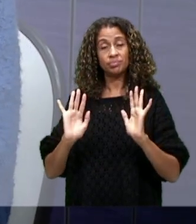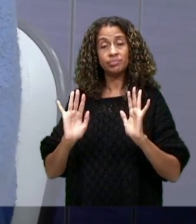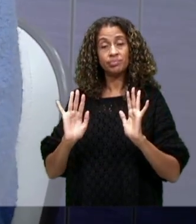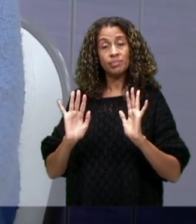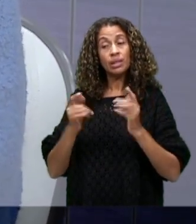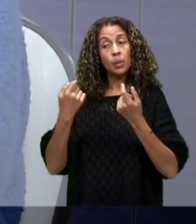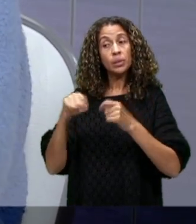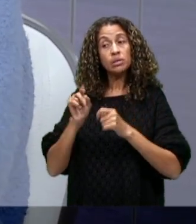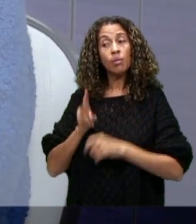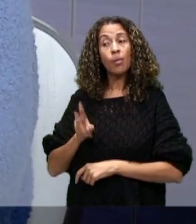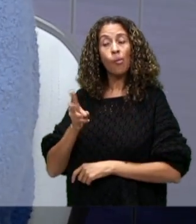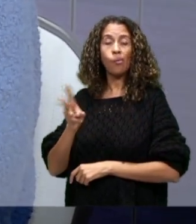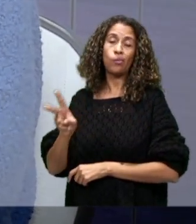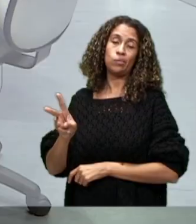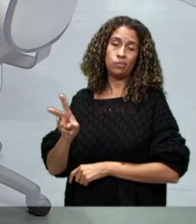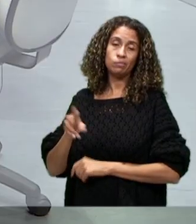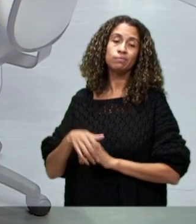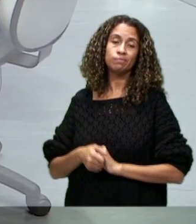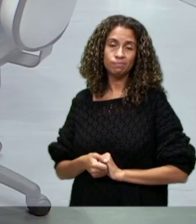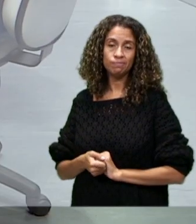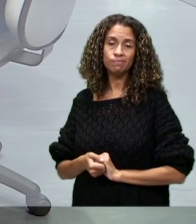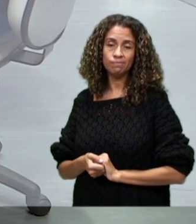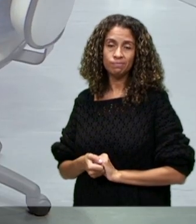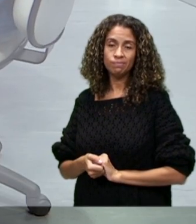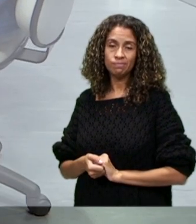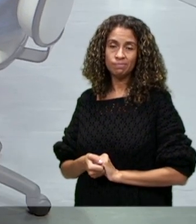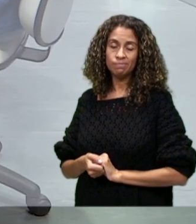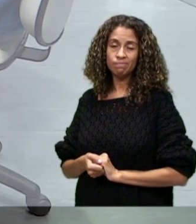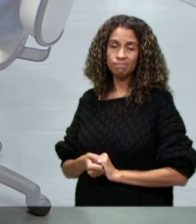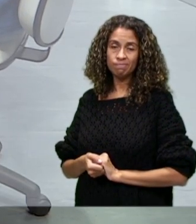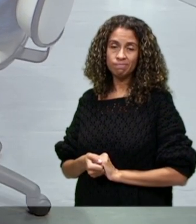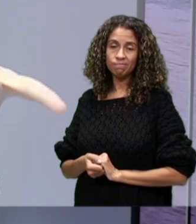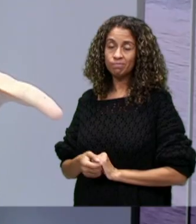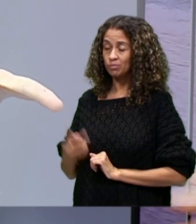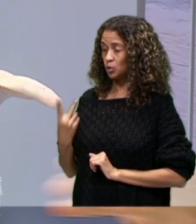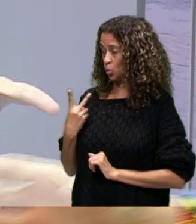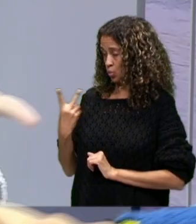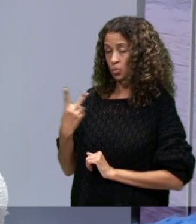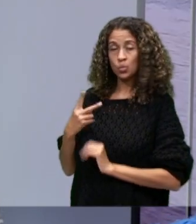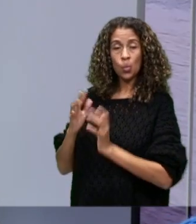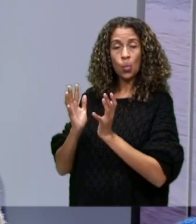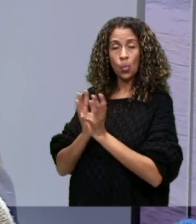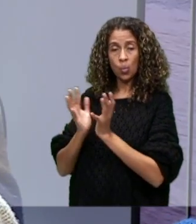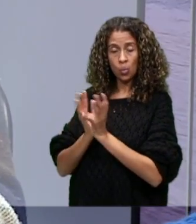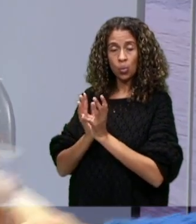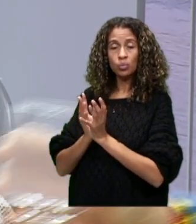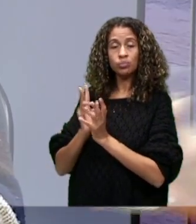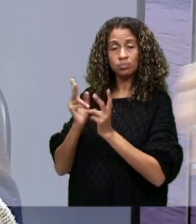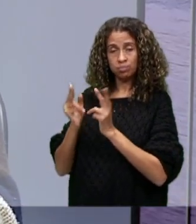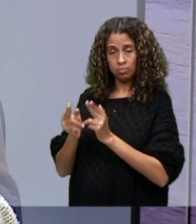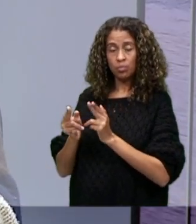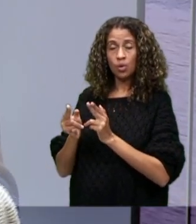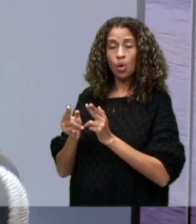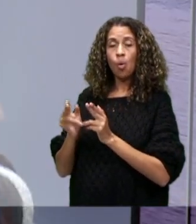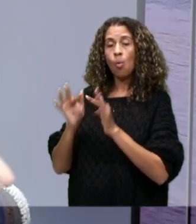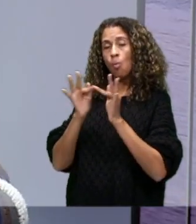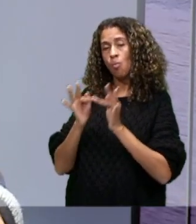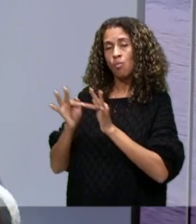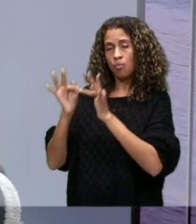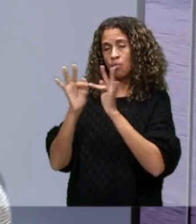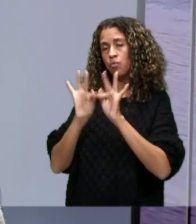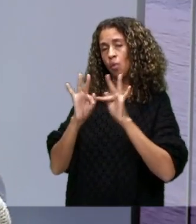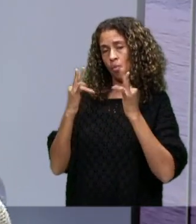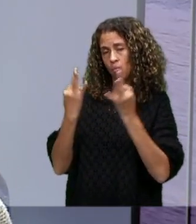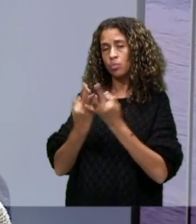que ela se mantenha. A gente até está no mesmo grupo, que é o Fórum Permanente da Agenda 21, o IFES, que